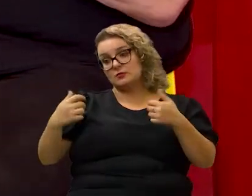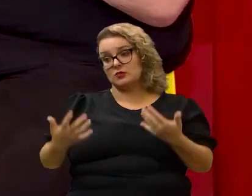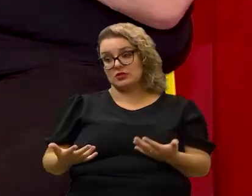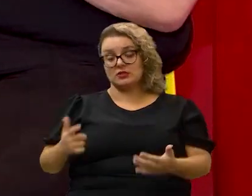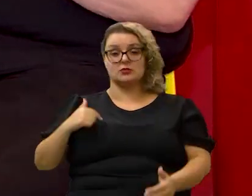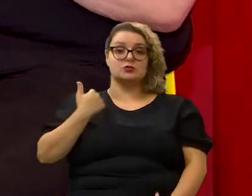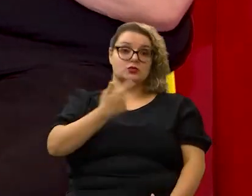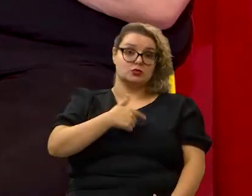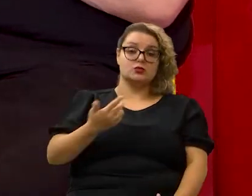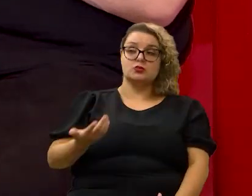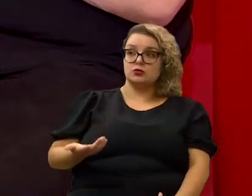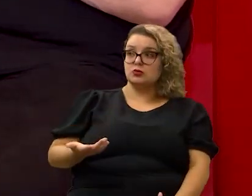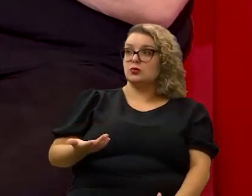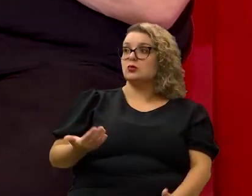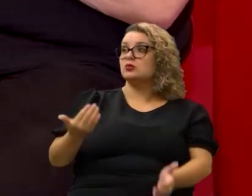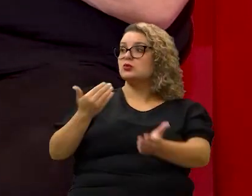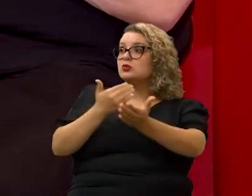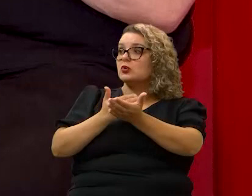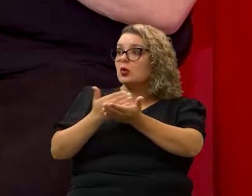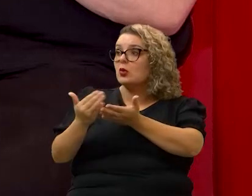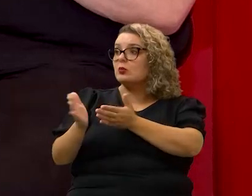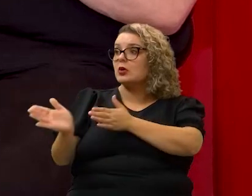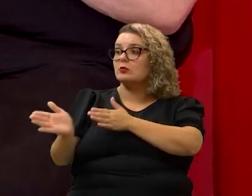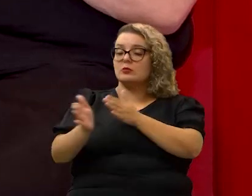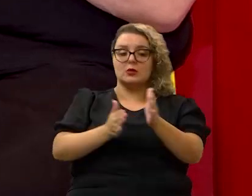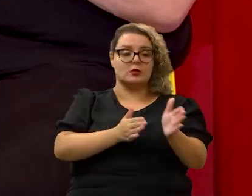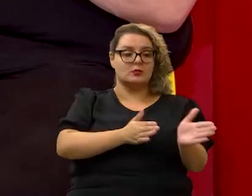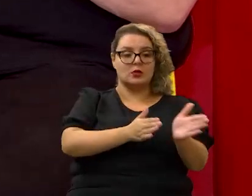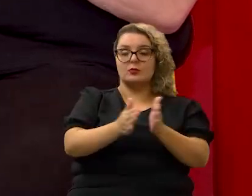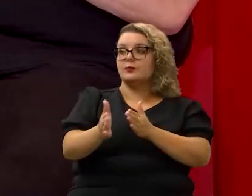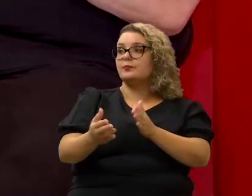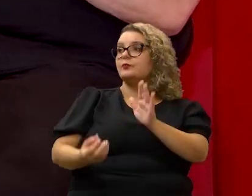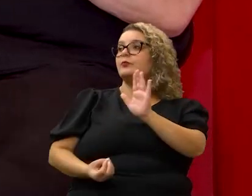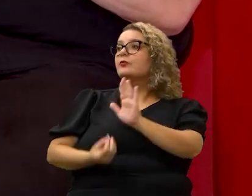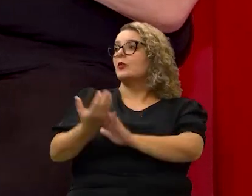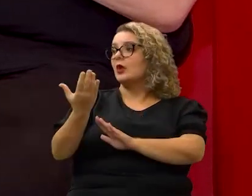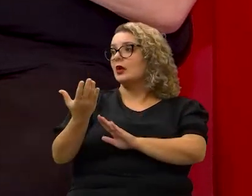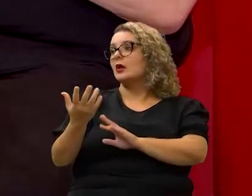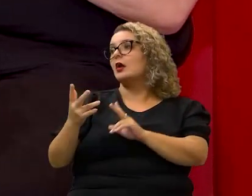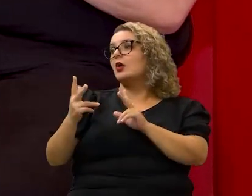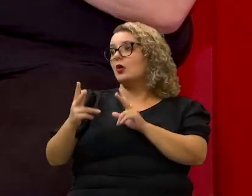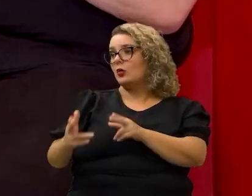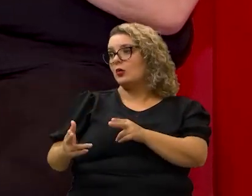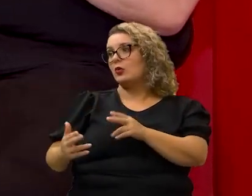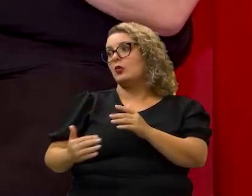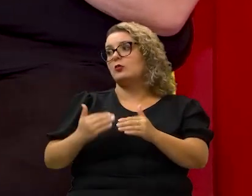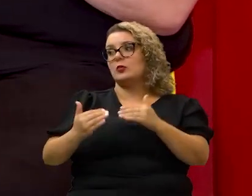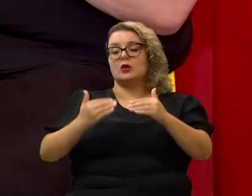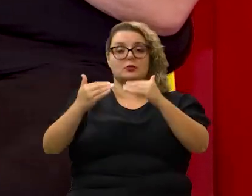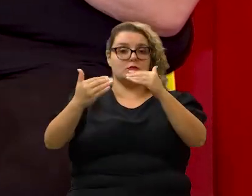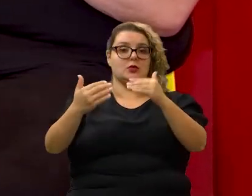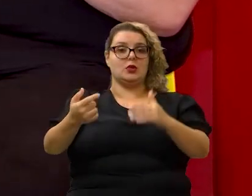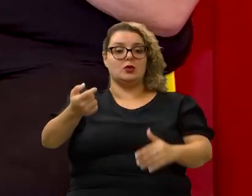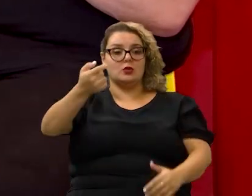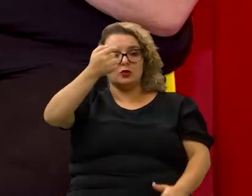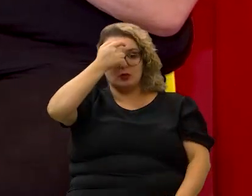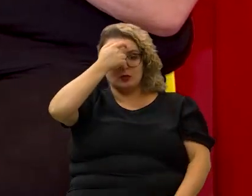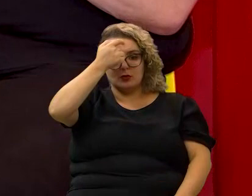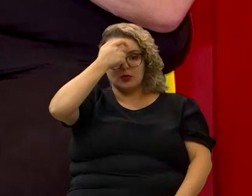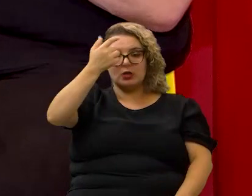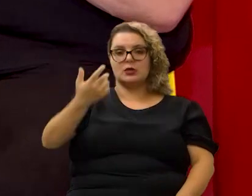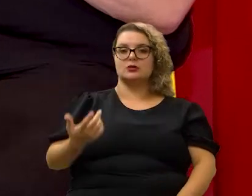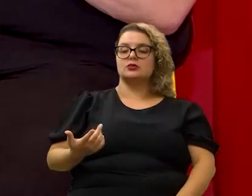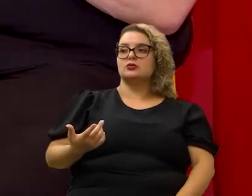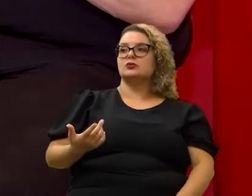preciso a gente começar a direcioná-los e a criar, do mesmo jeito que desenvolve uma consciência